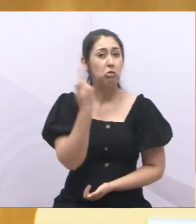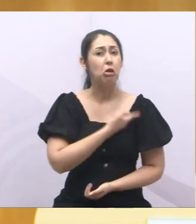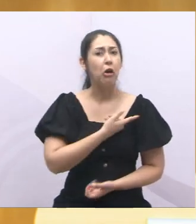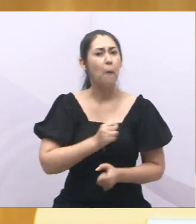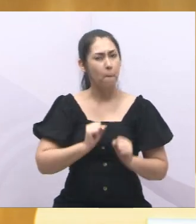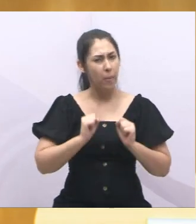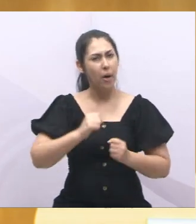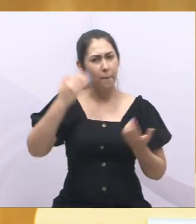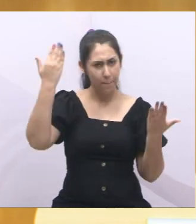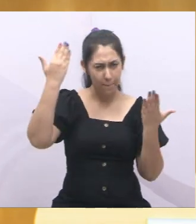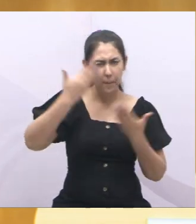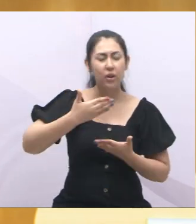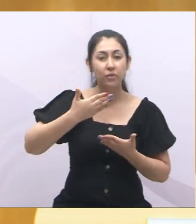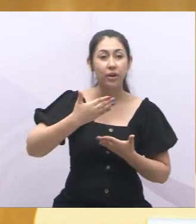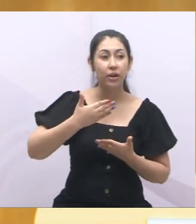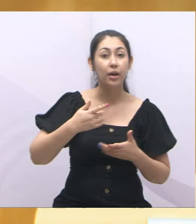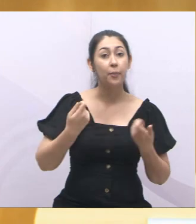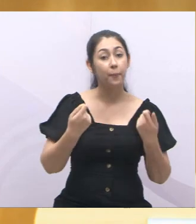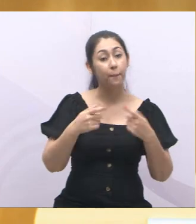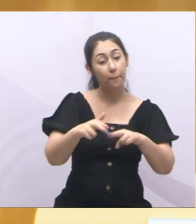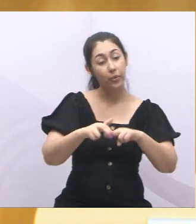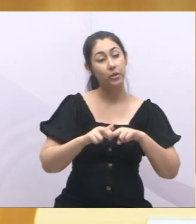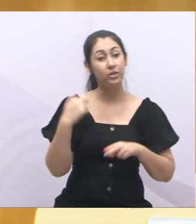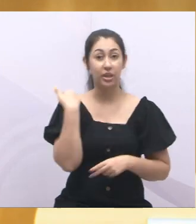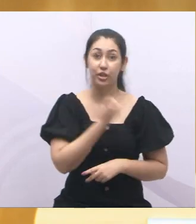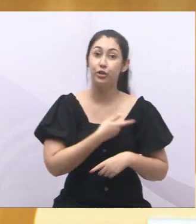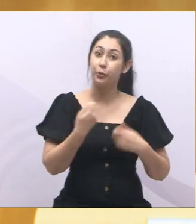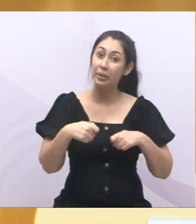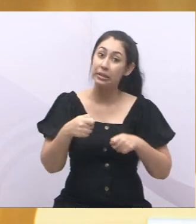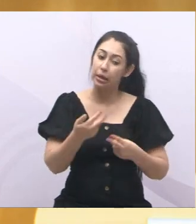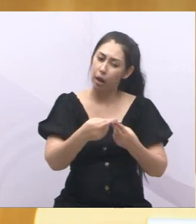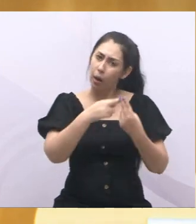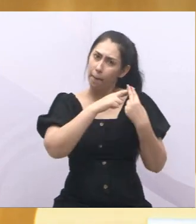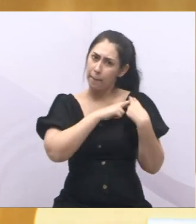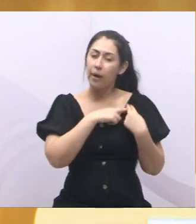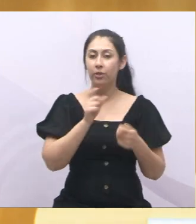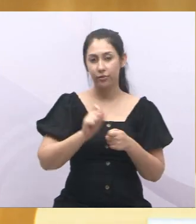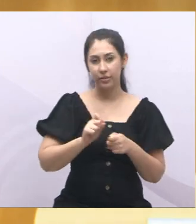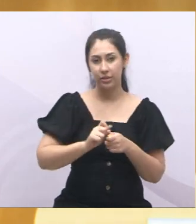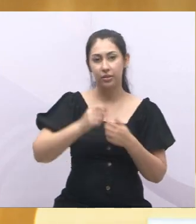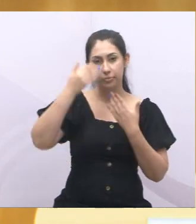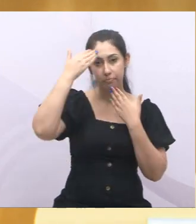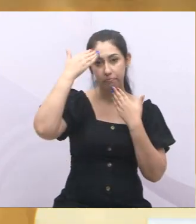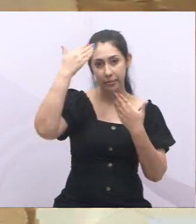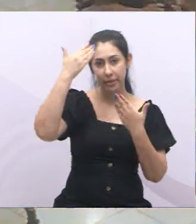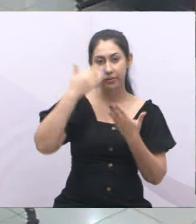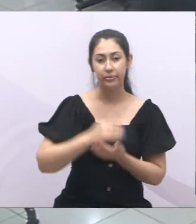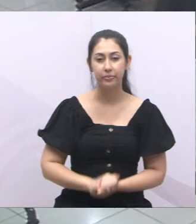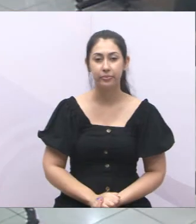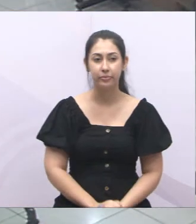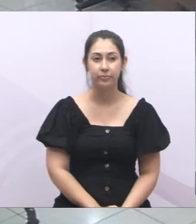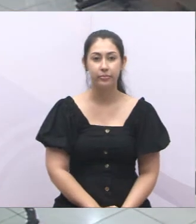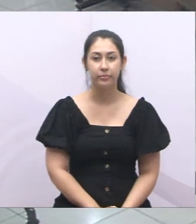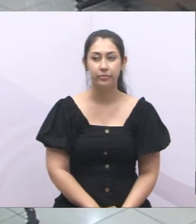disso. Façamos então a nossa parte. Muito obrigado.